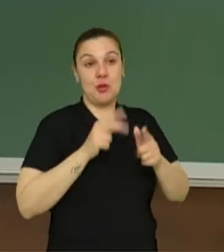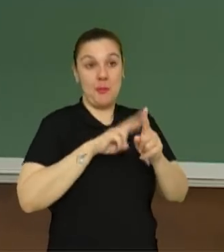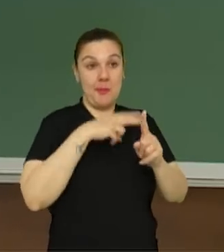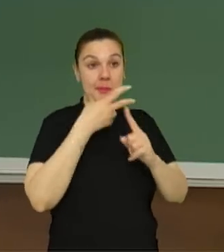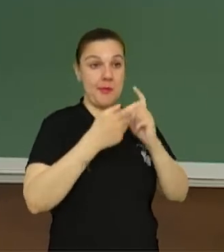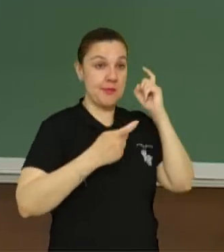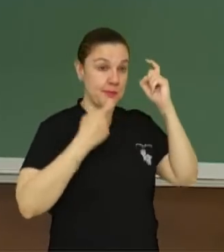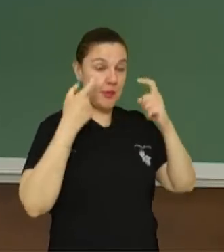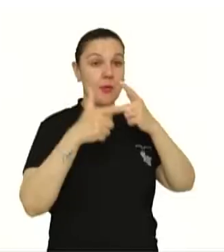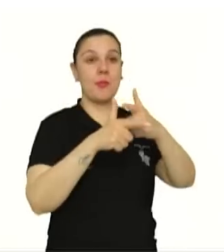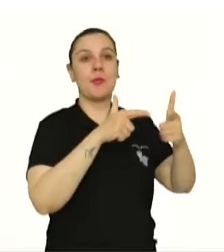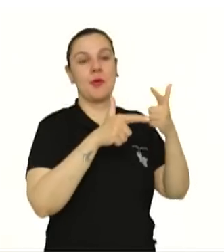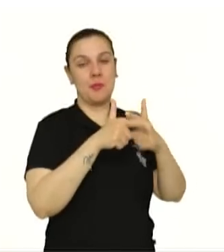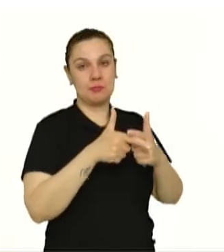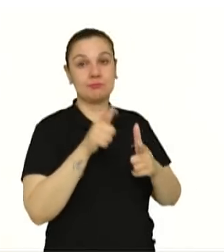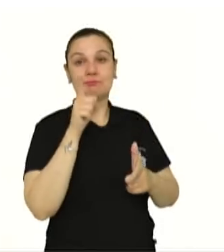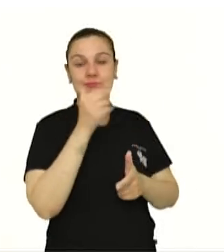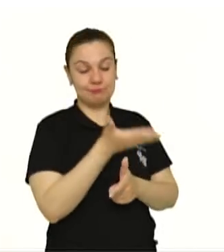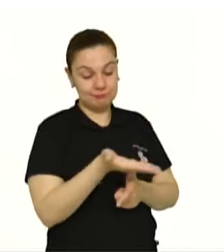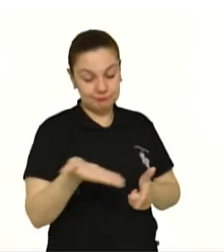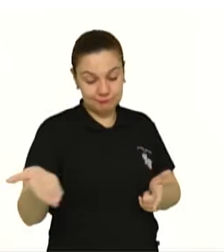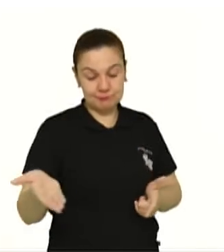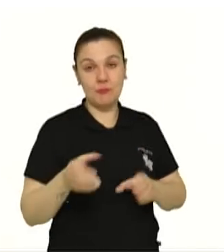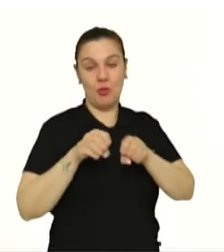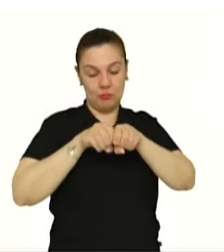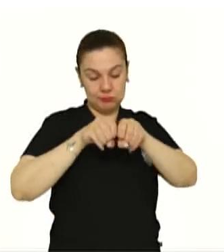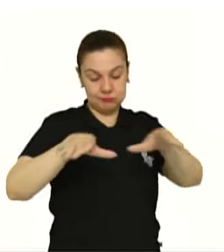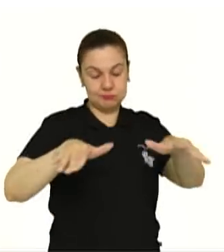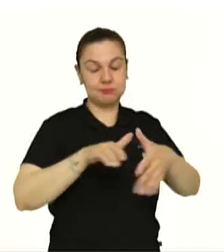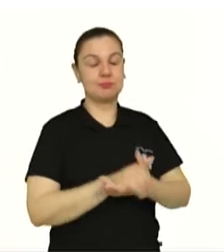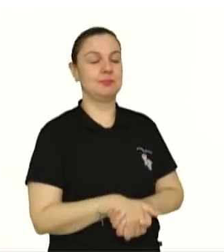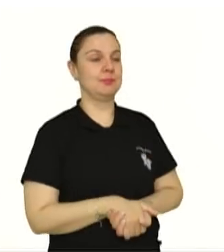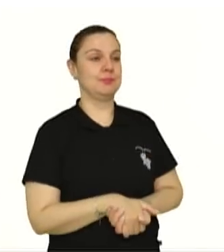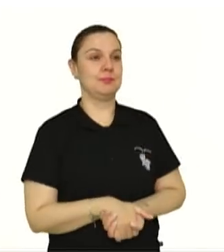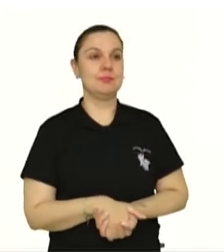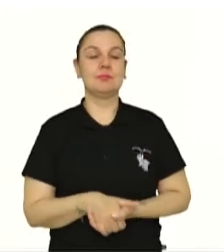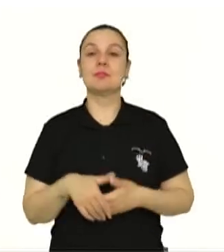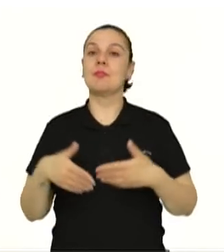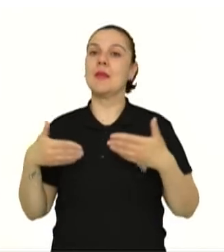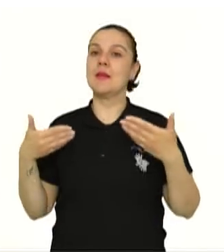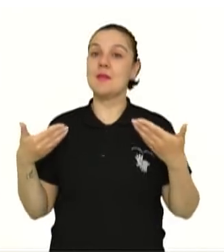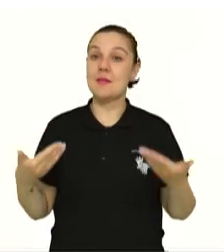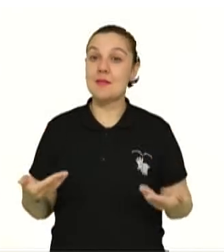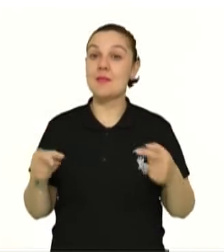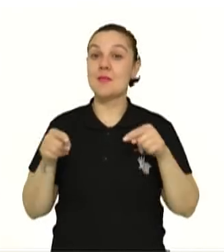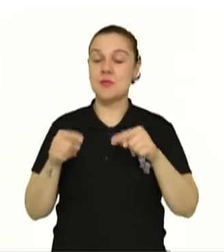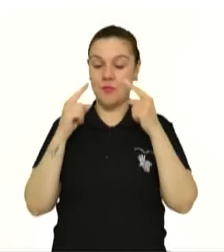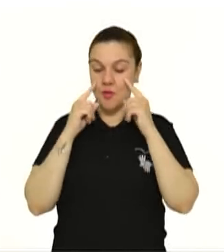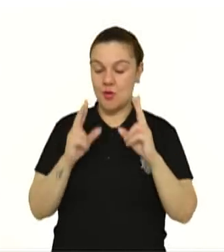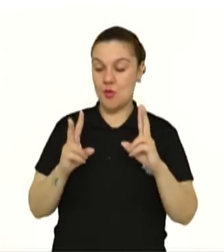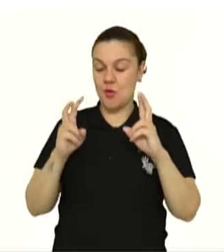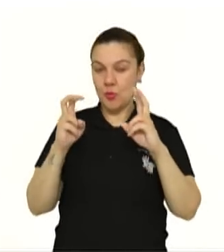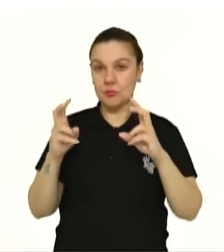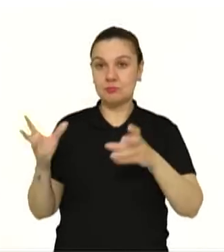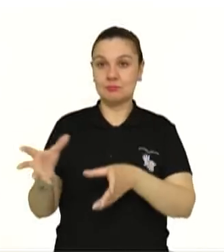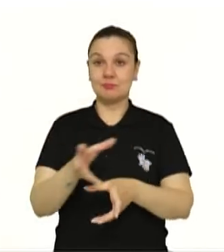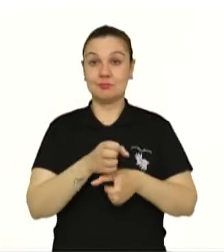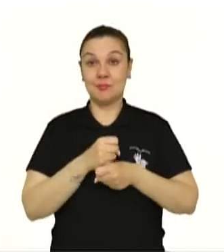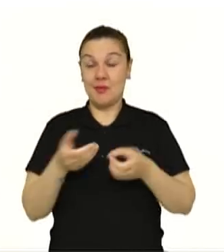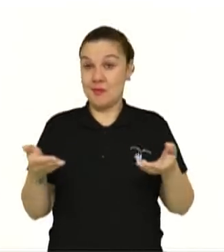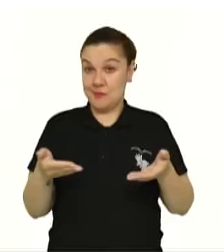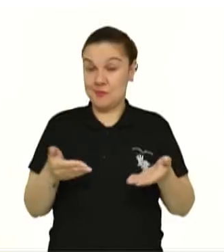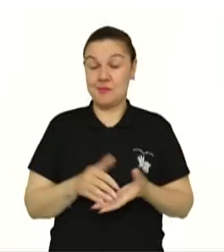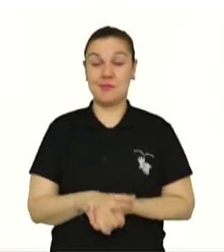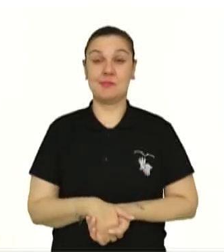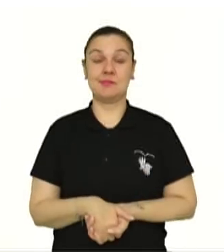de preocupação, problemas no abastecimento de água. Então, veja, a temática aqui é uma temática bem